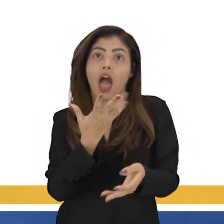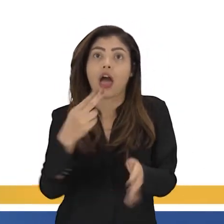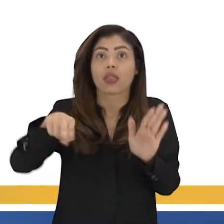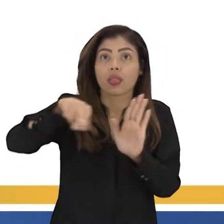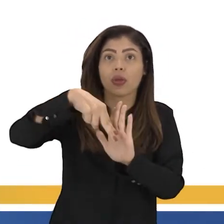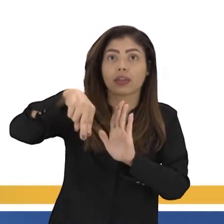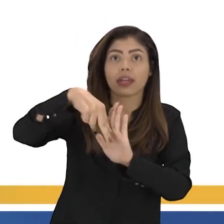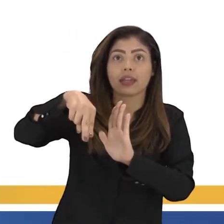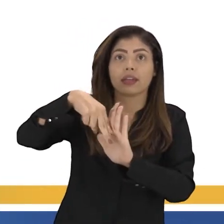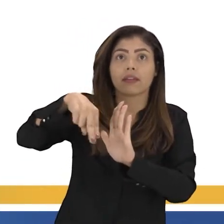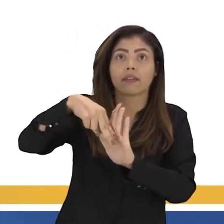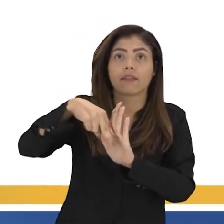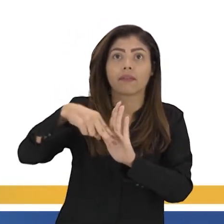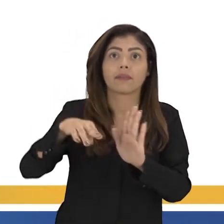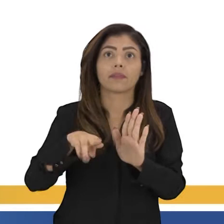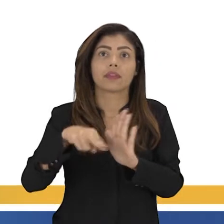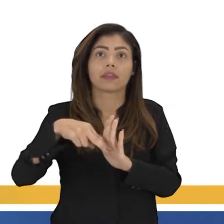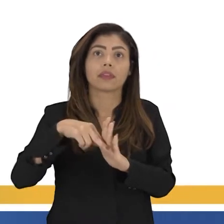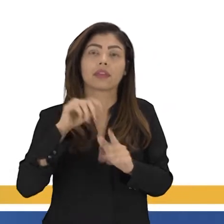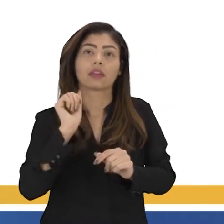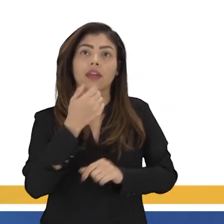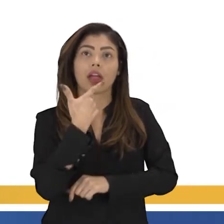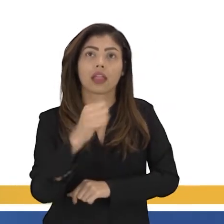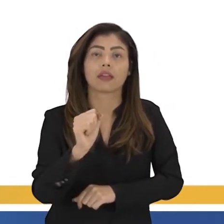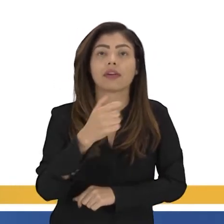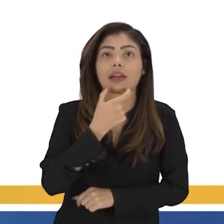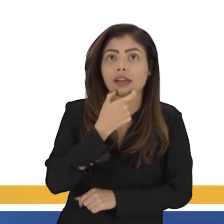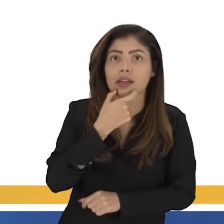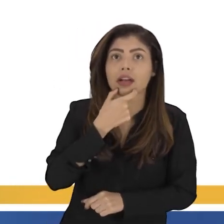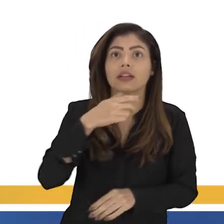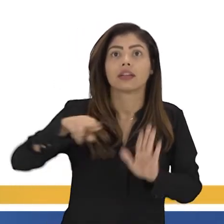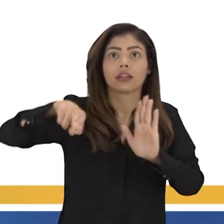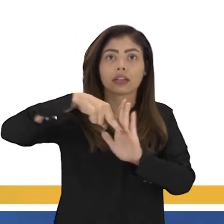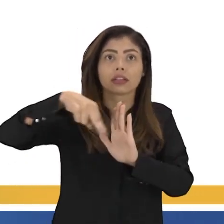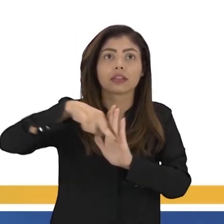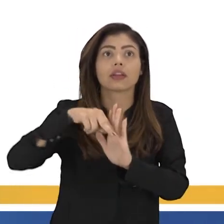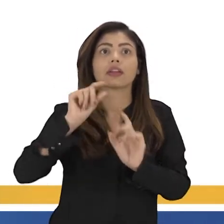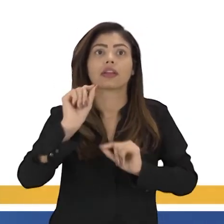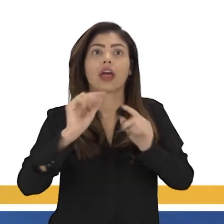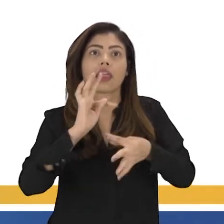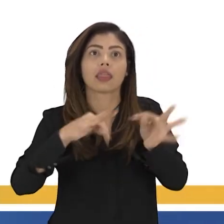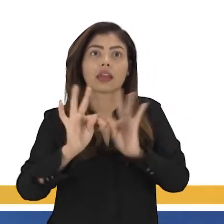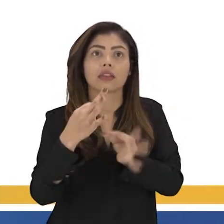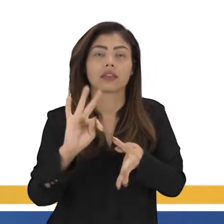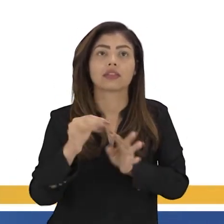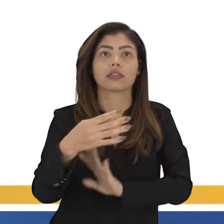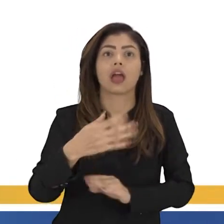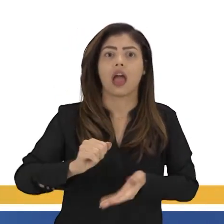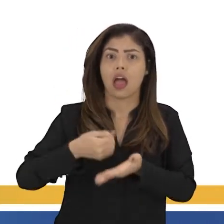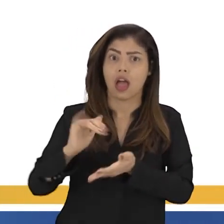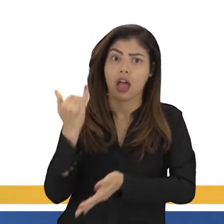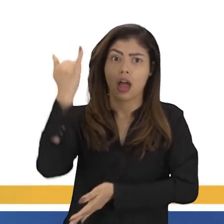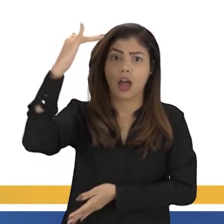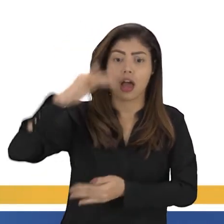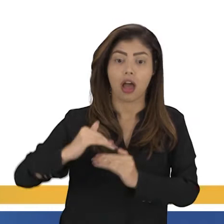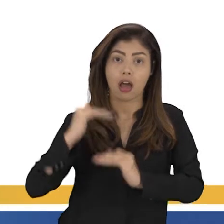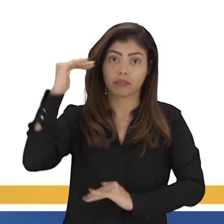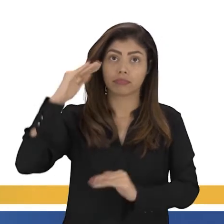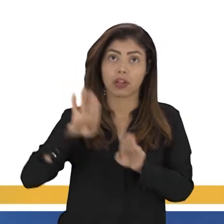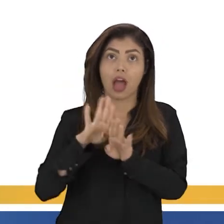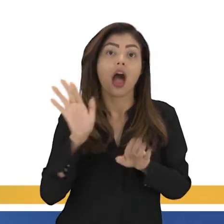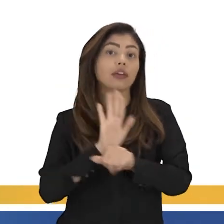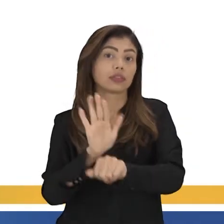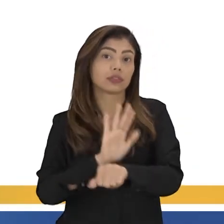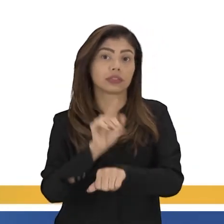nota eleva. A nota na área de linguagens, códigos e suas tecnologias fica super alta. E isso te